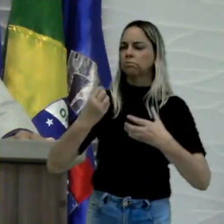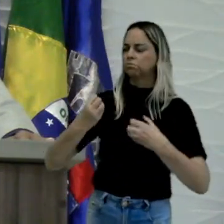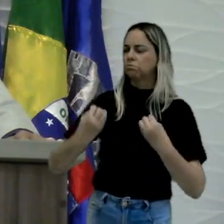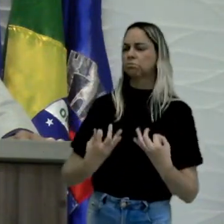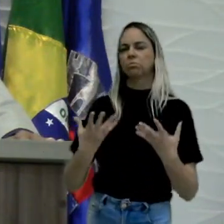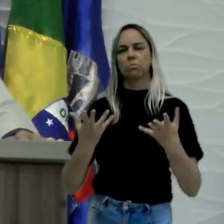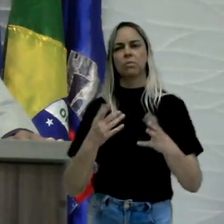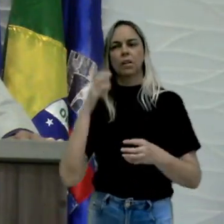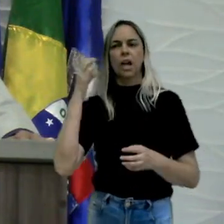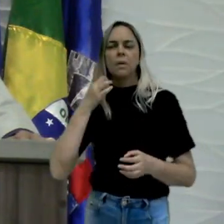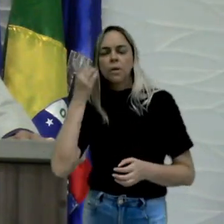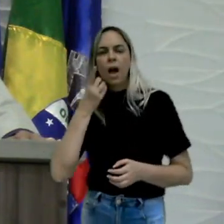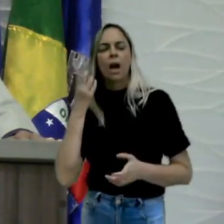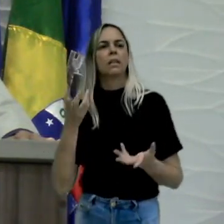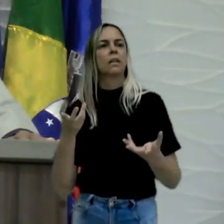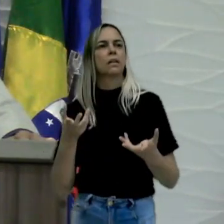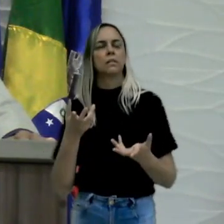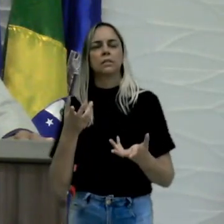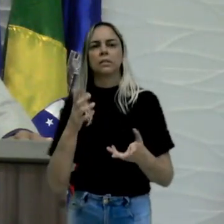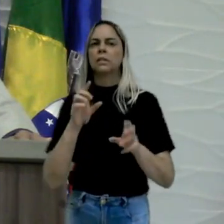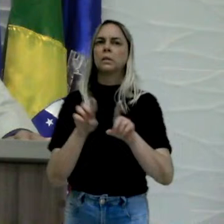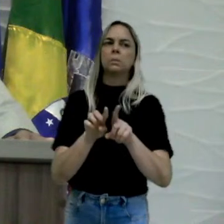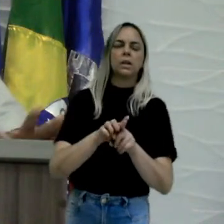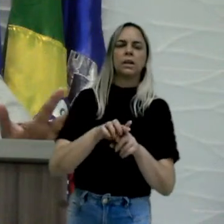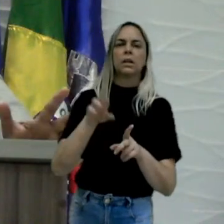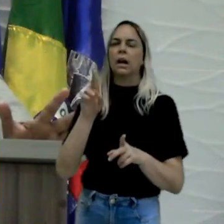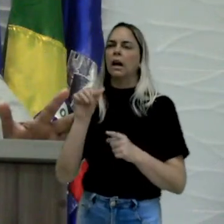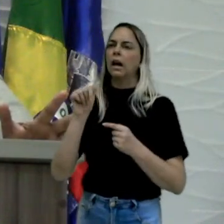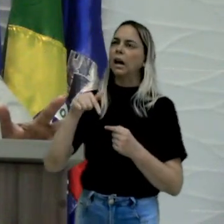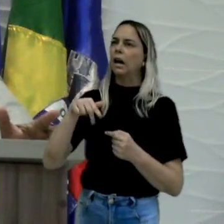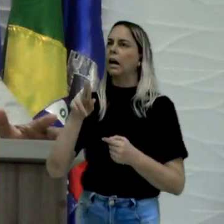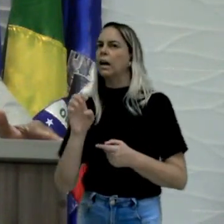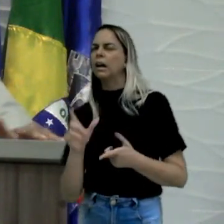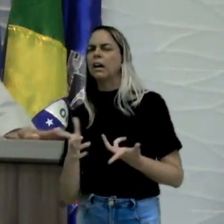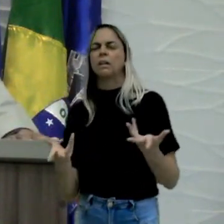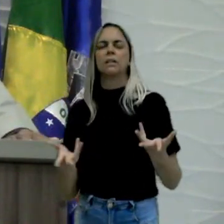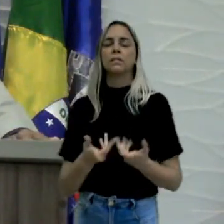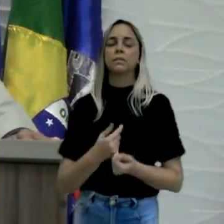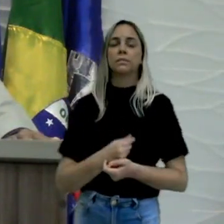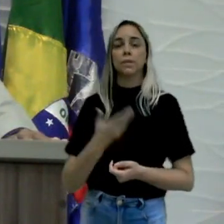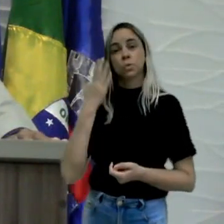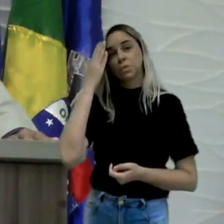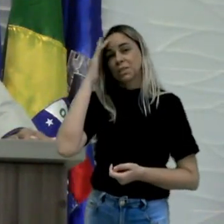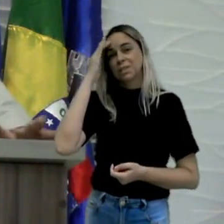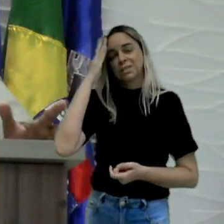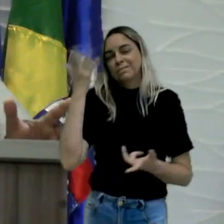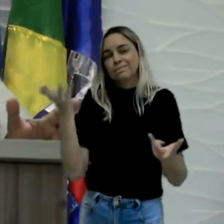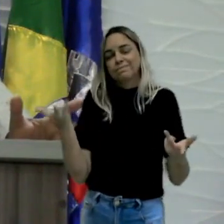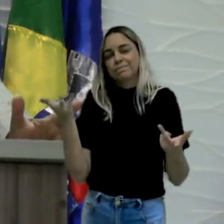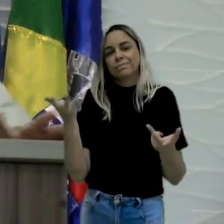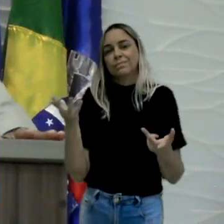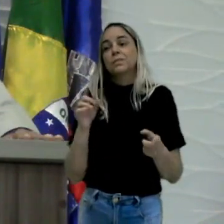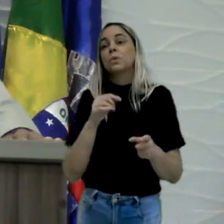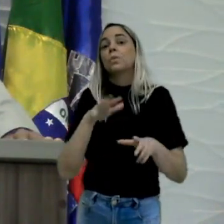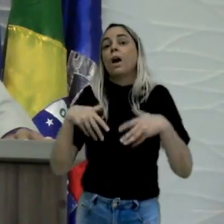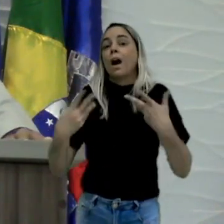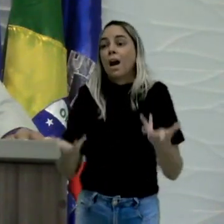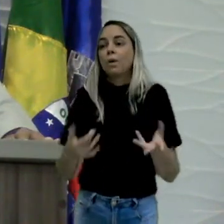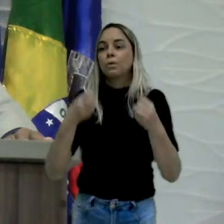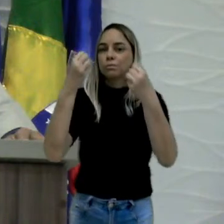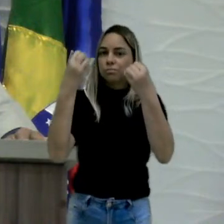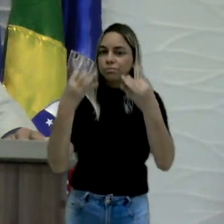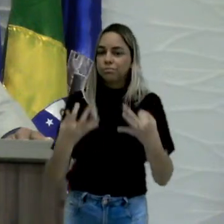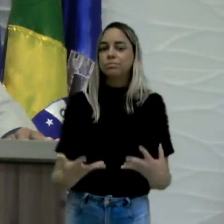que você fez? Esqueceu de fiscalizar? Eu não sei qual é o discurso que o pessoal dá, se é